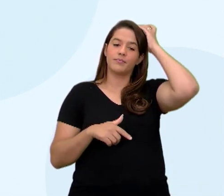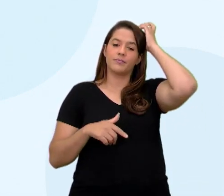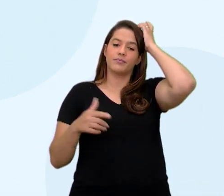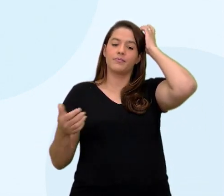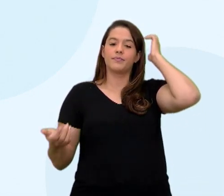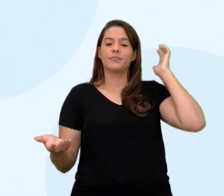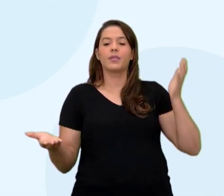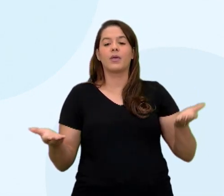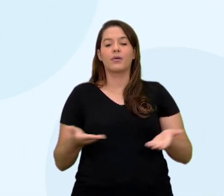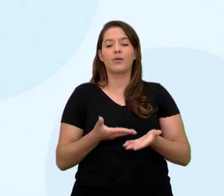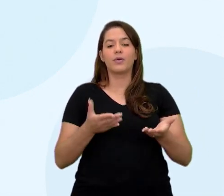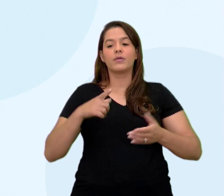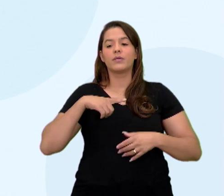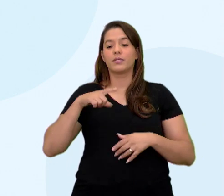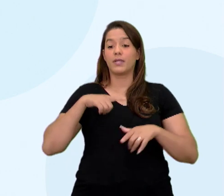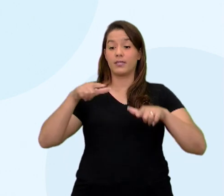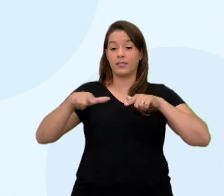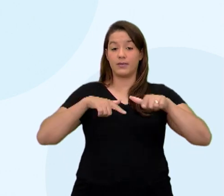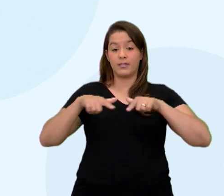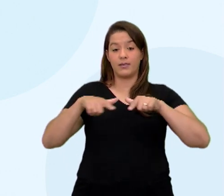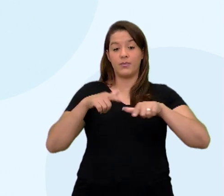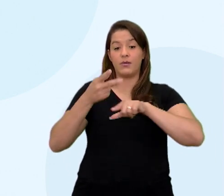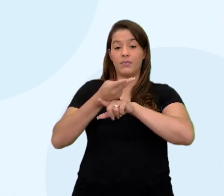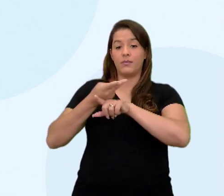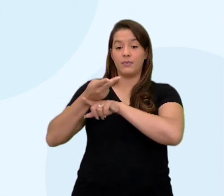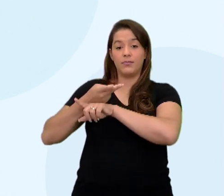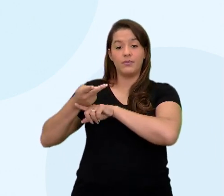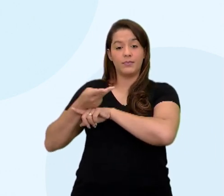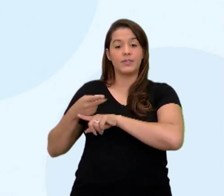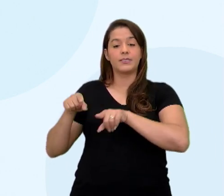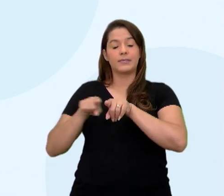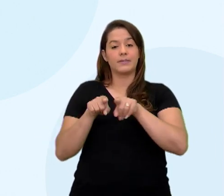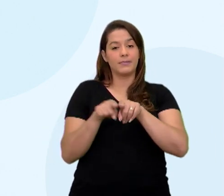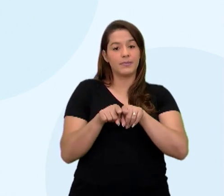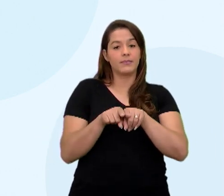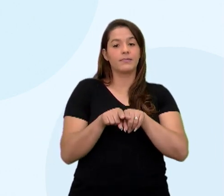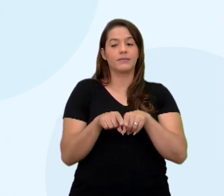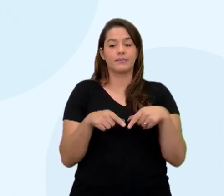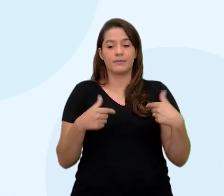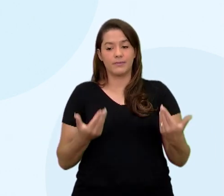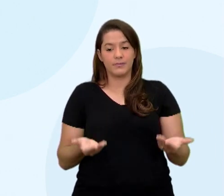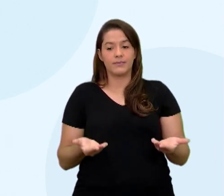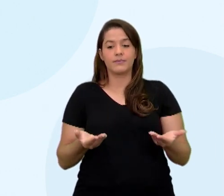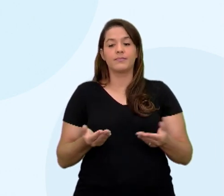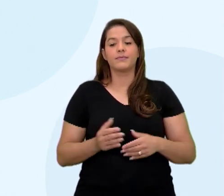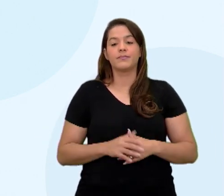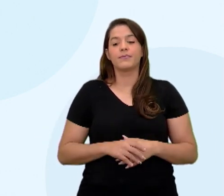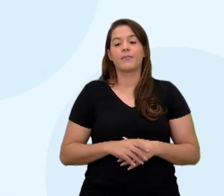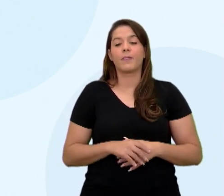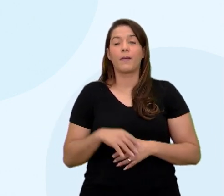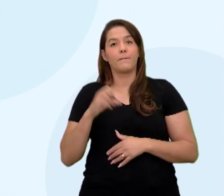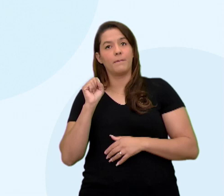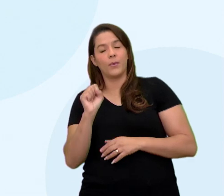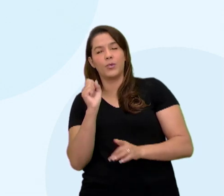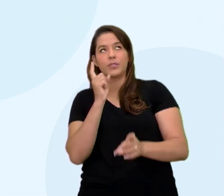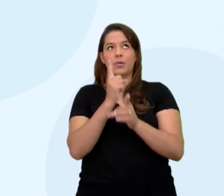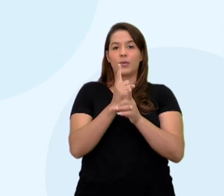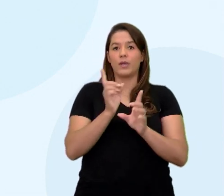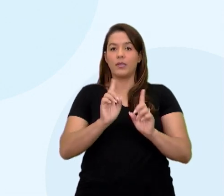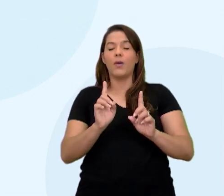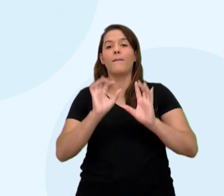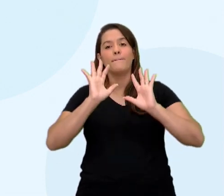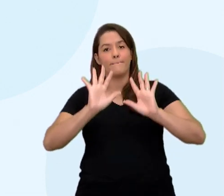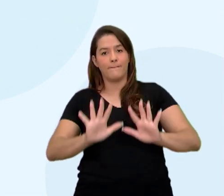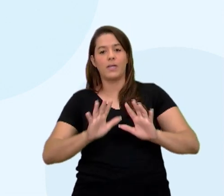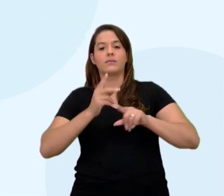na força de trabalho significa o quê? Que ela está procurando emprego também? Tá. Sim. Exatamente. Pode até não encontrar. Tá?